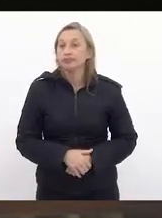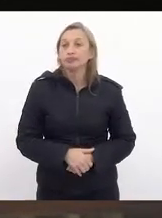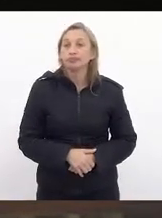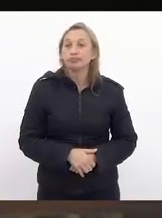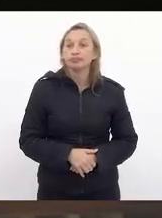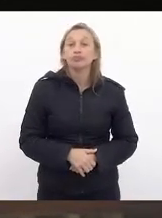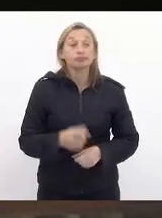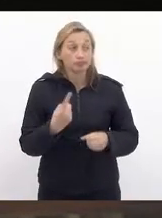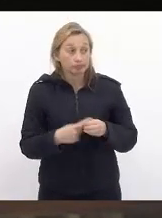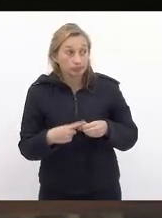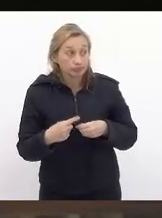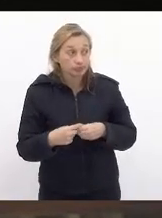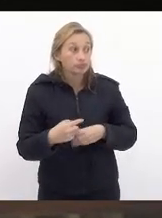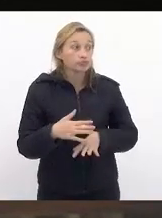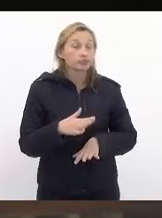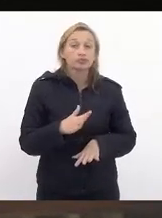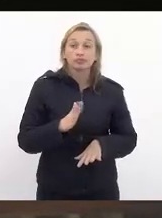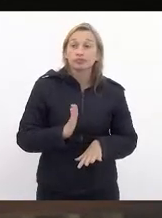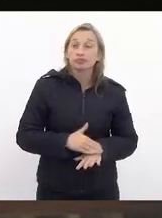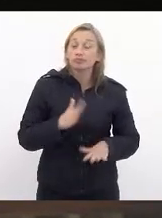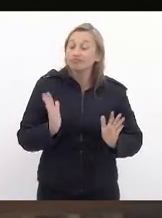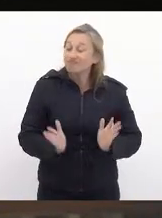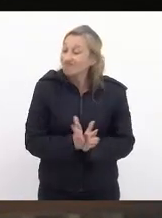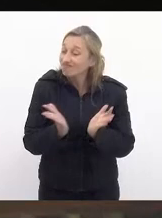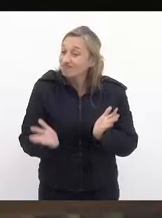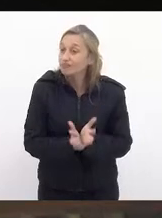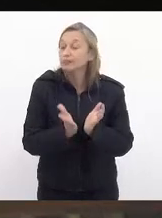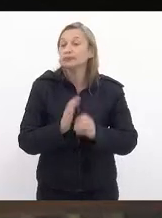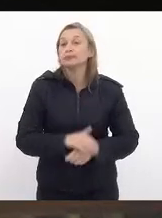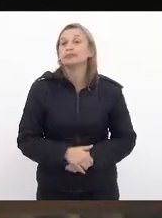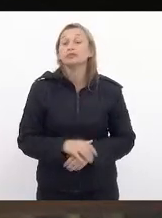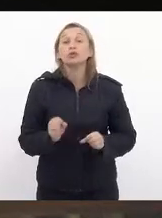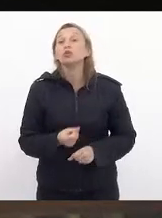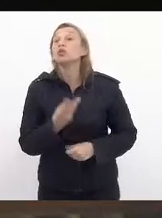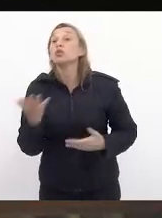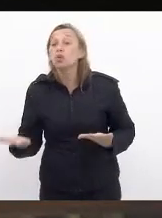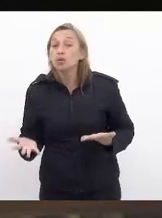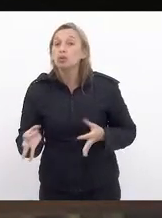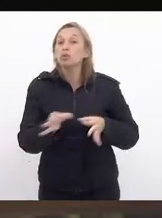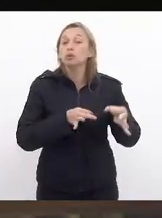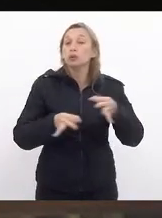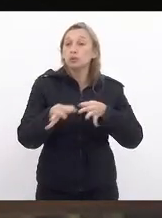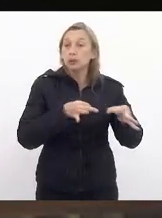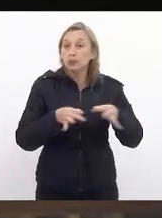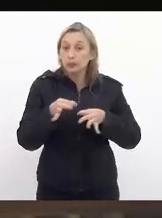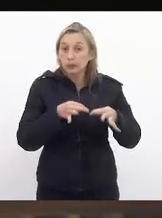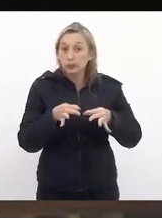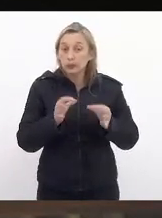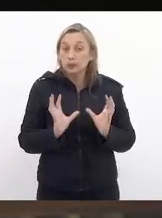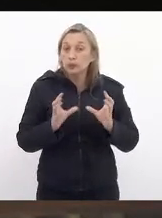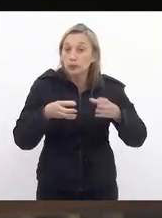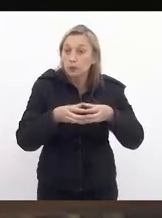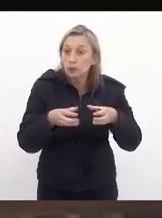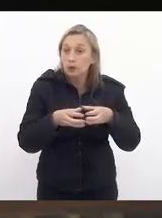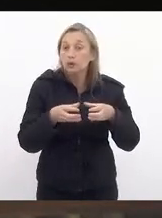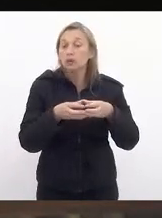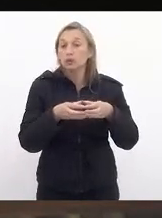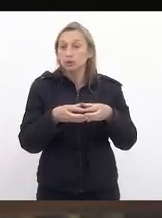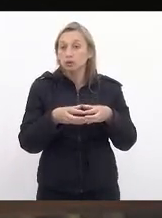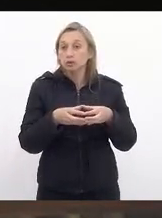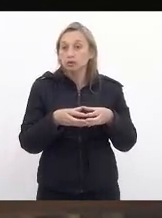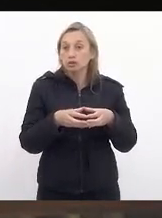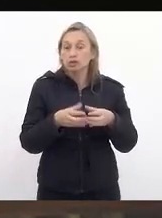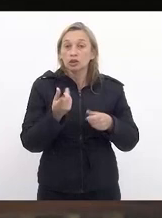nos municípios e é empobrecidas o quanto a organização coletiva